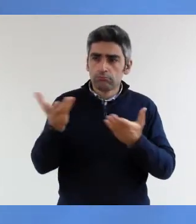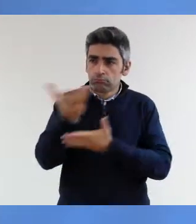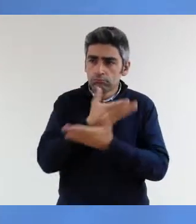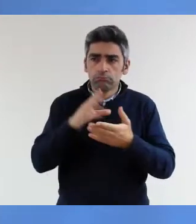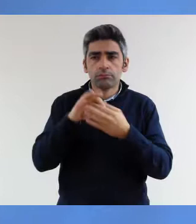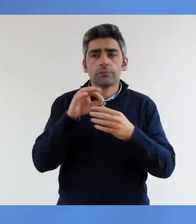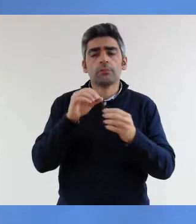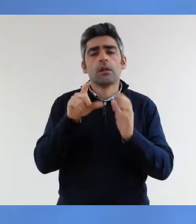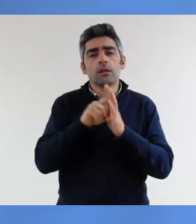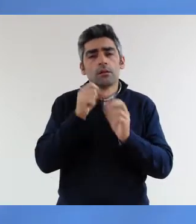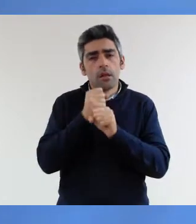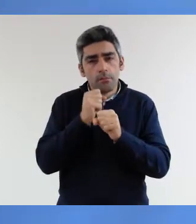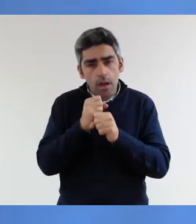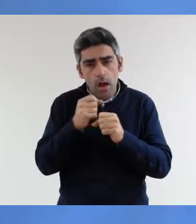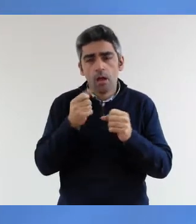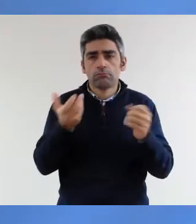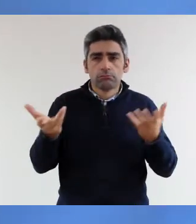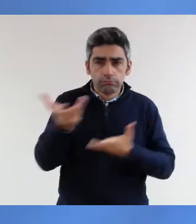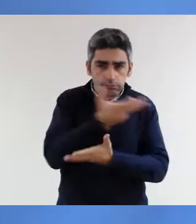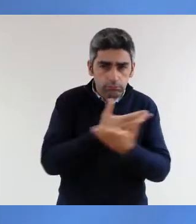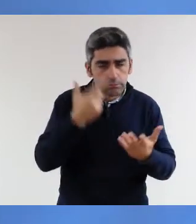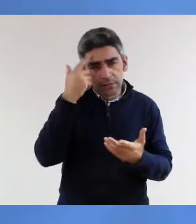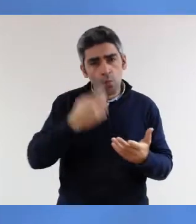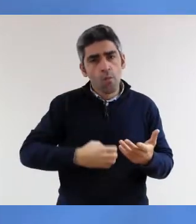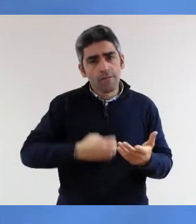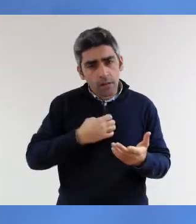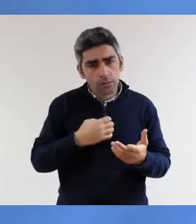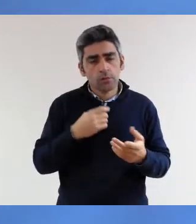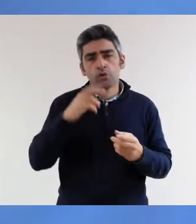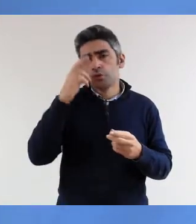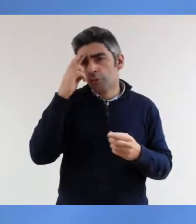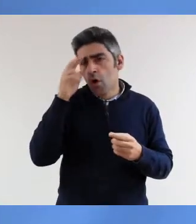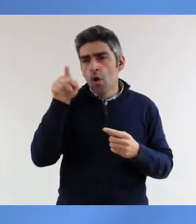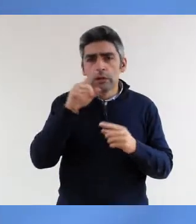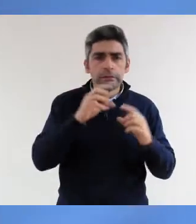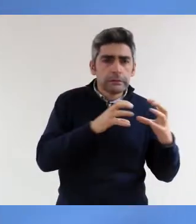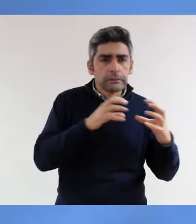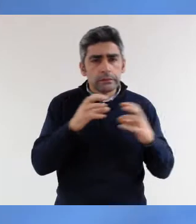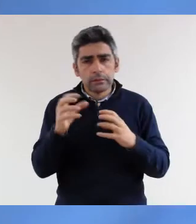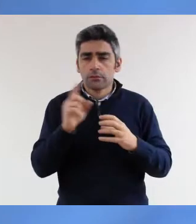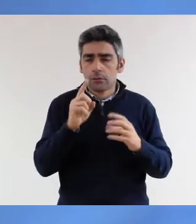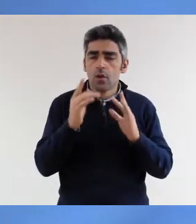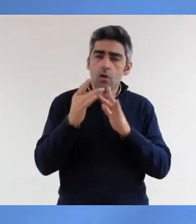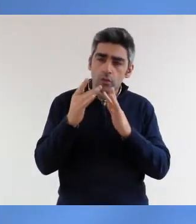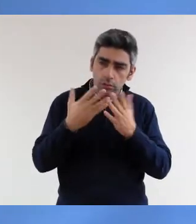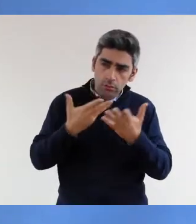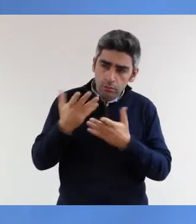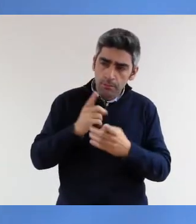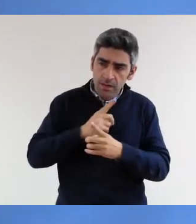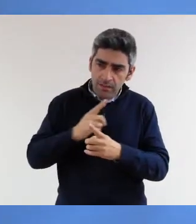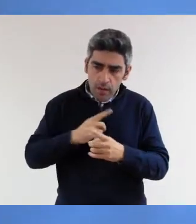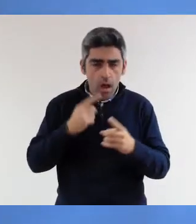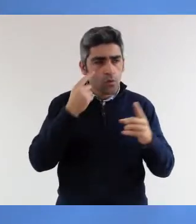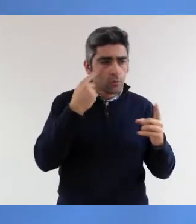direta entendimento da concertação social foi a pensar na confiança que nenhum esforços foram